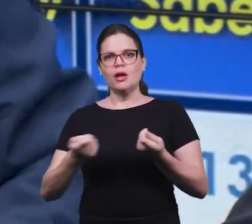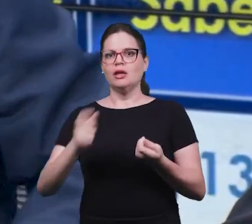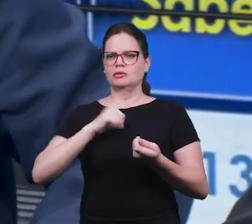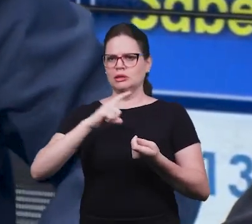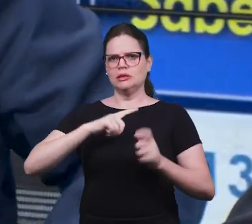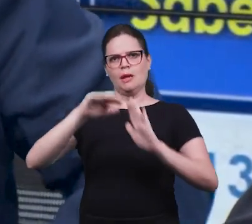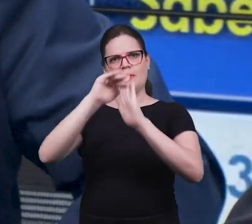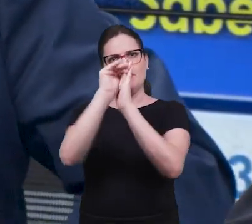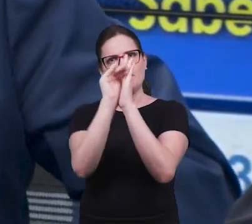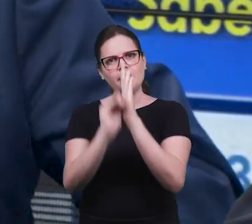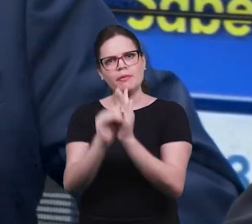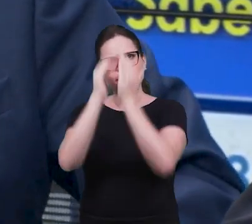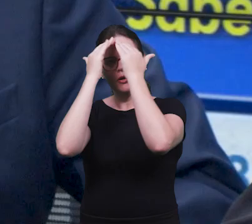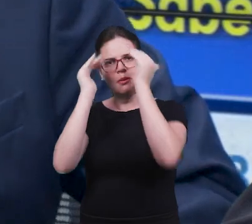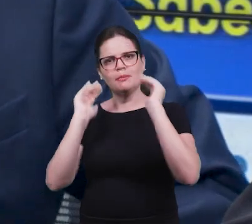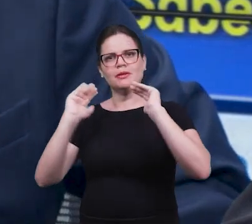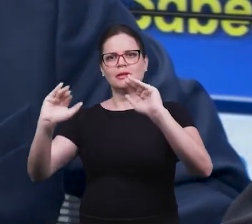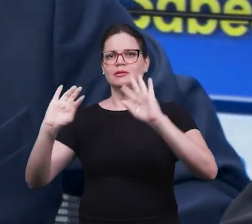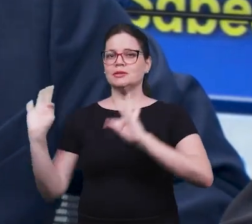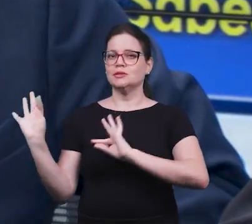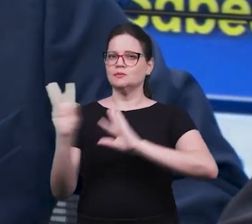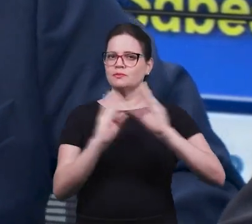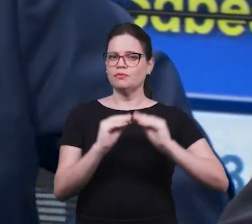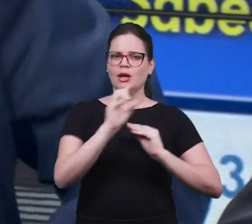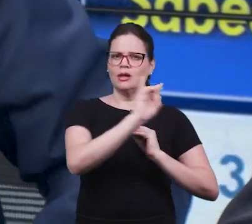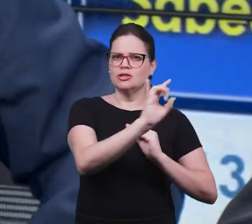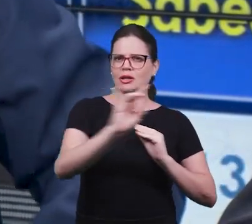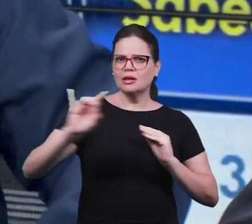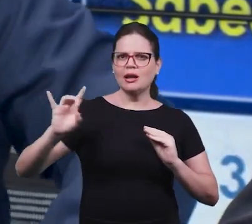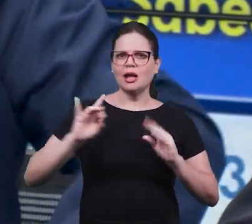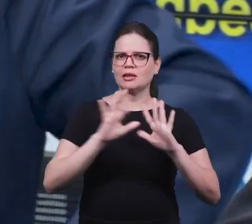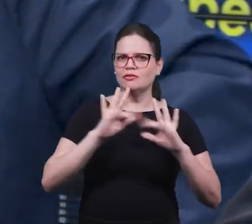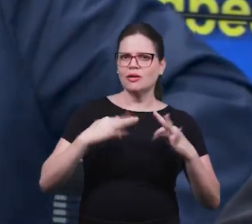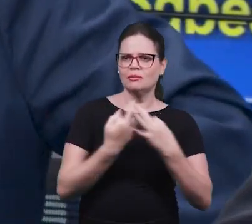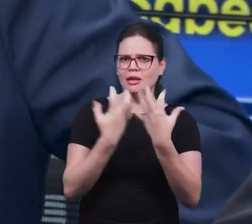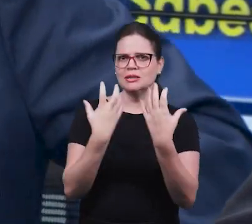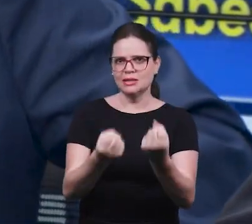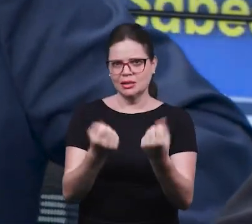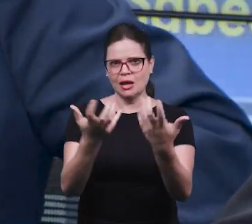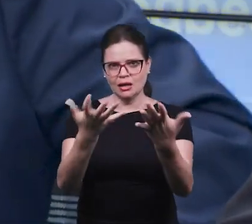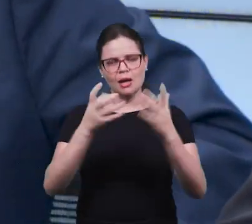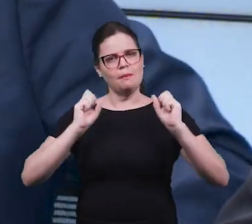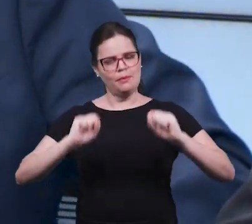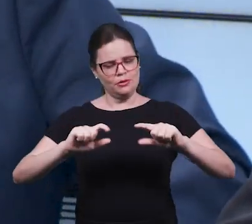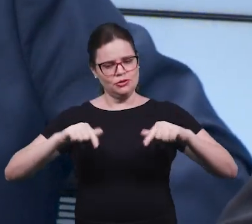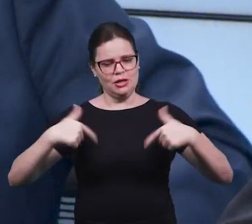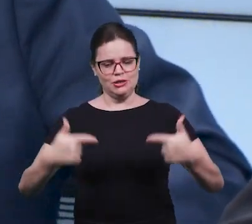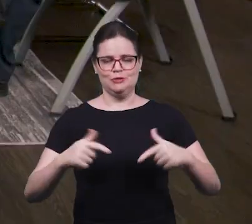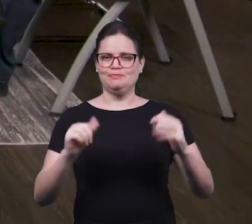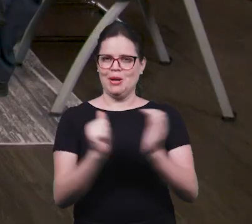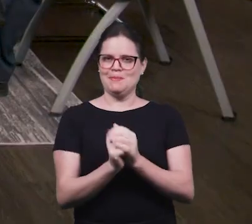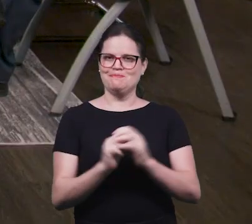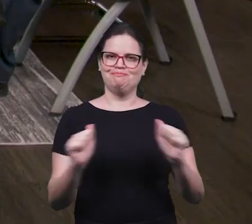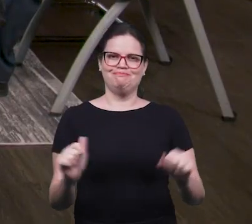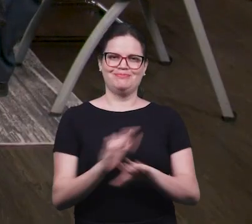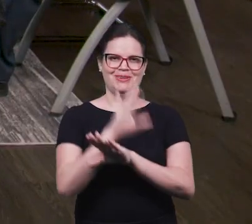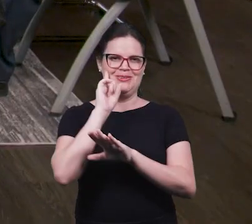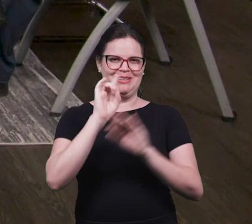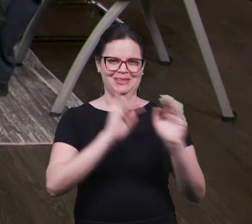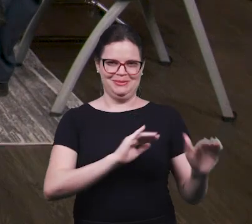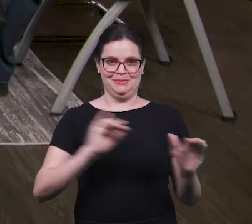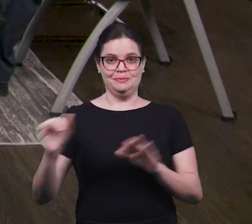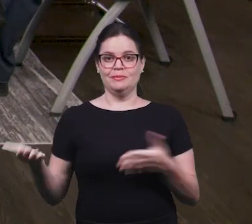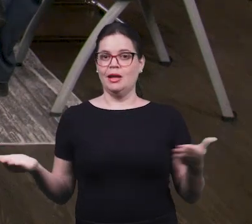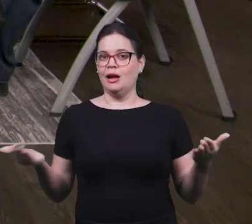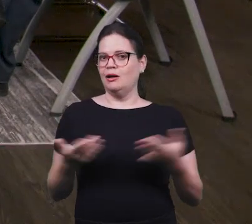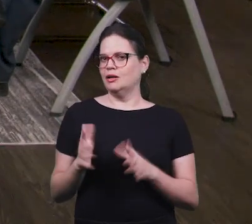disciplina, que entra na vida do homem, das famílias, de todo aquilo que quer. Glória a Deus. Bom, a gente está chegando ao final